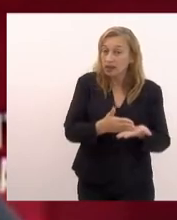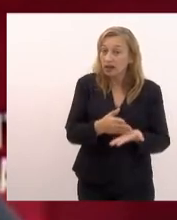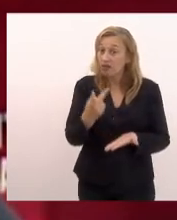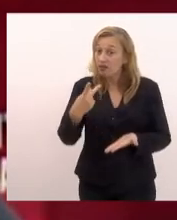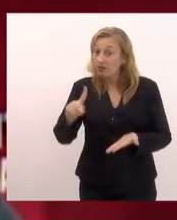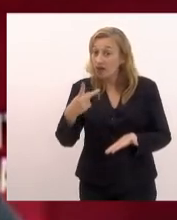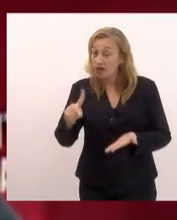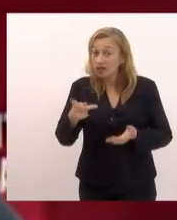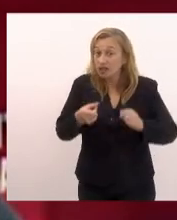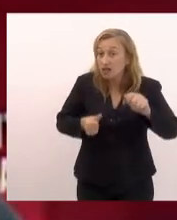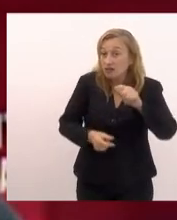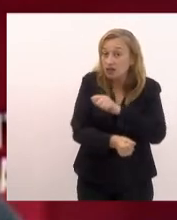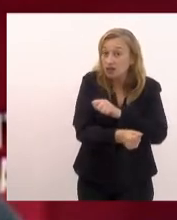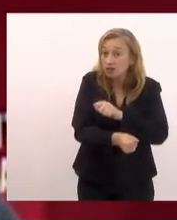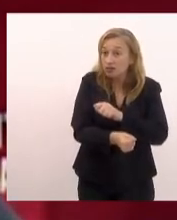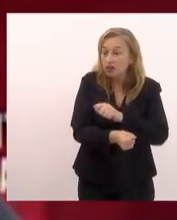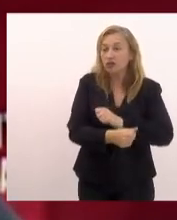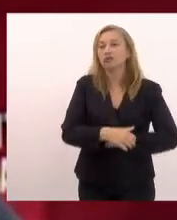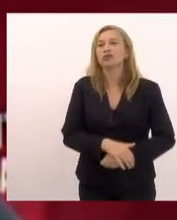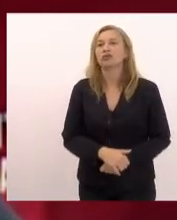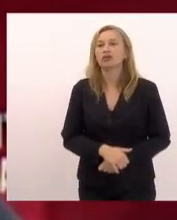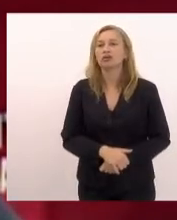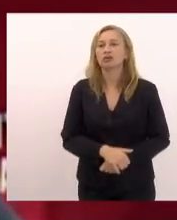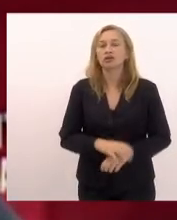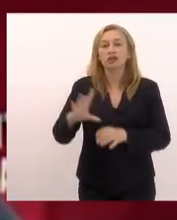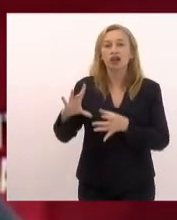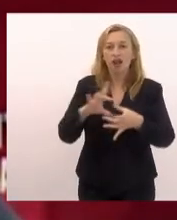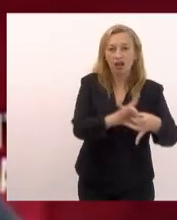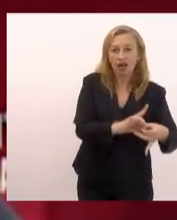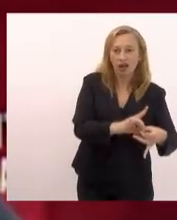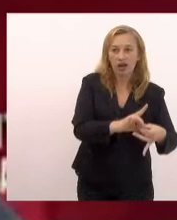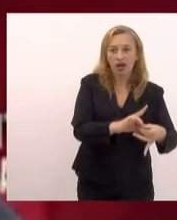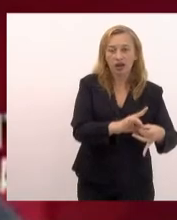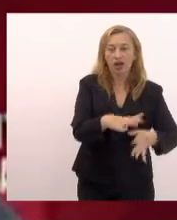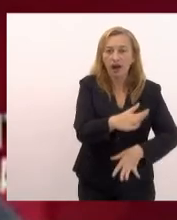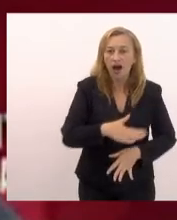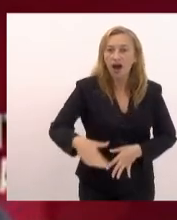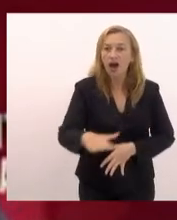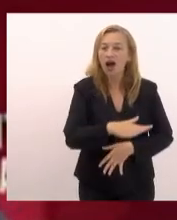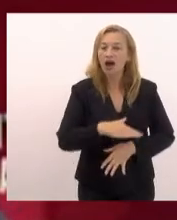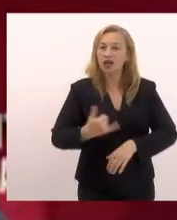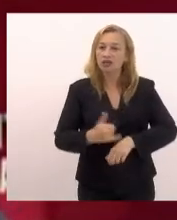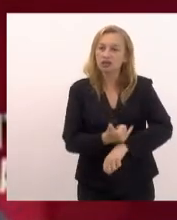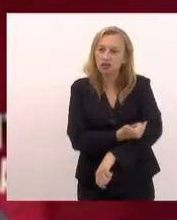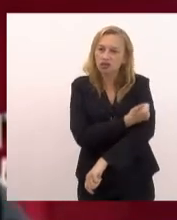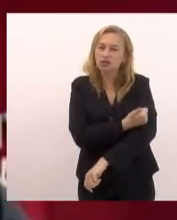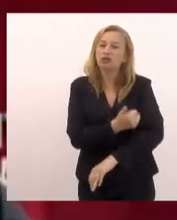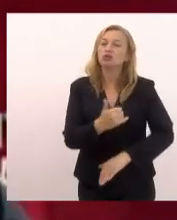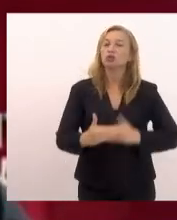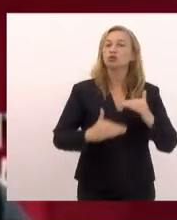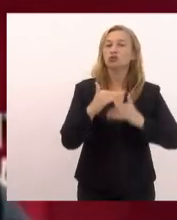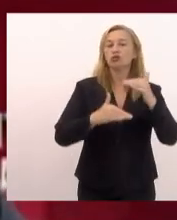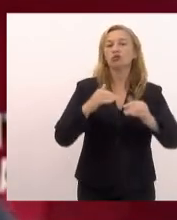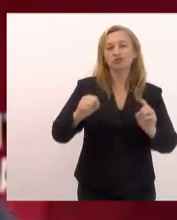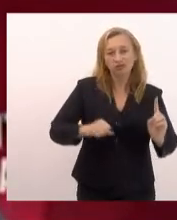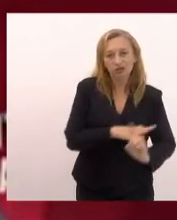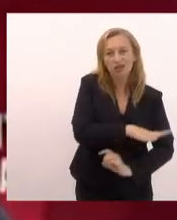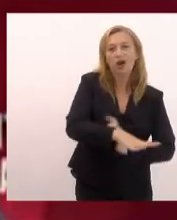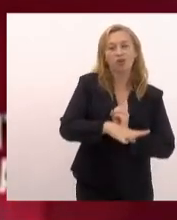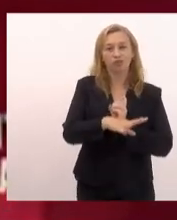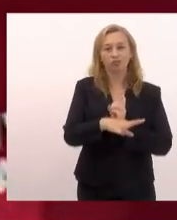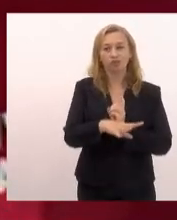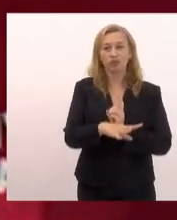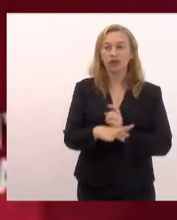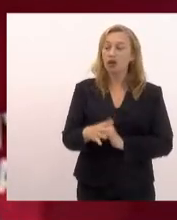desses investimentos estarão aí vinculados à área da infraestrutura e ao desenvolvimento social. E